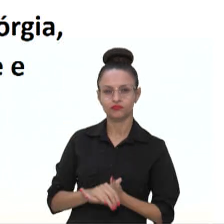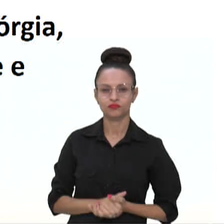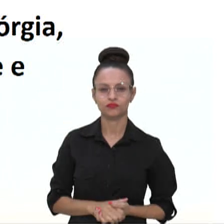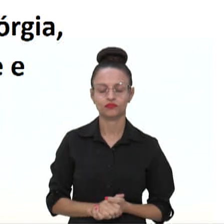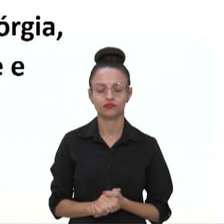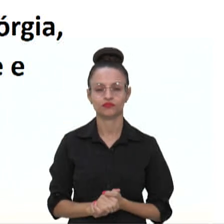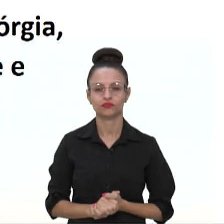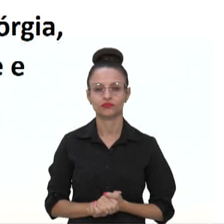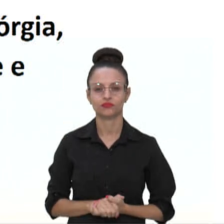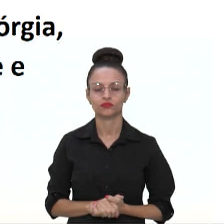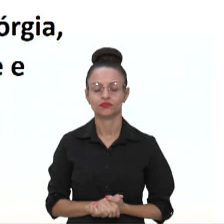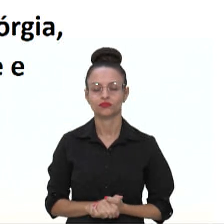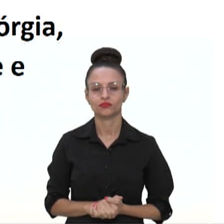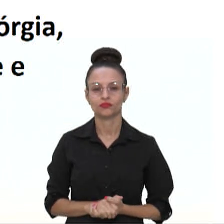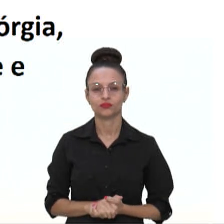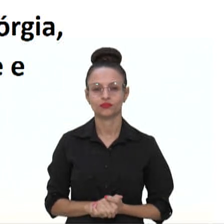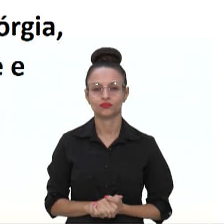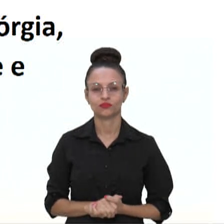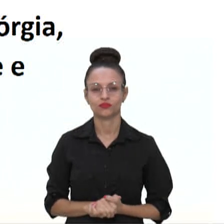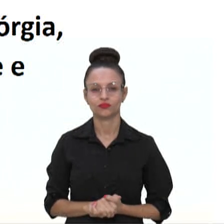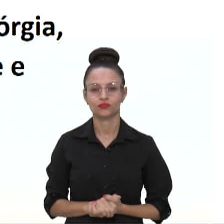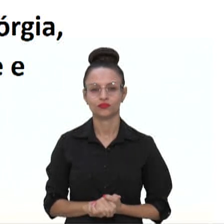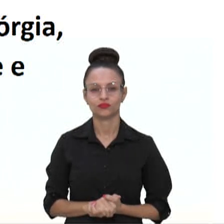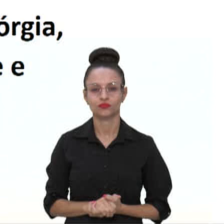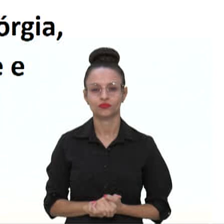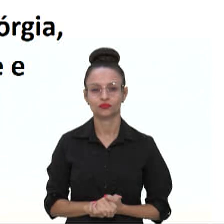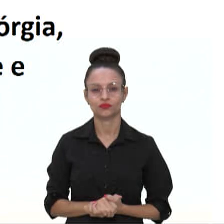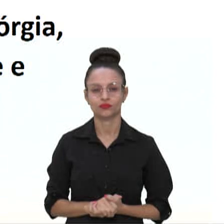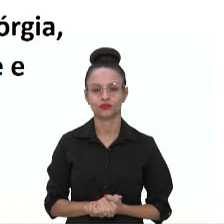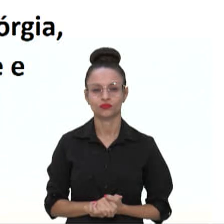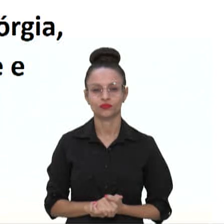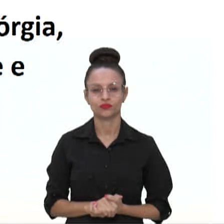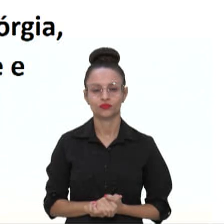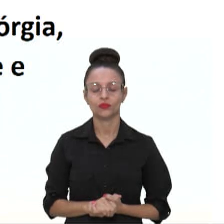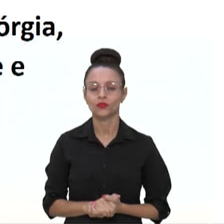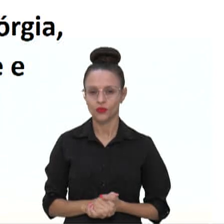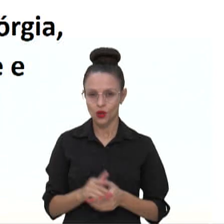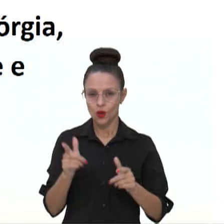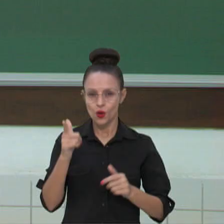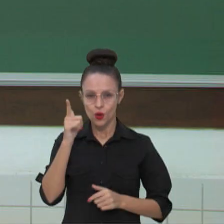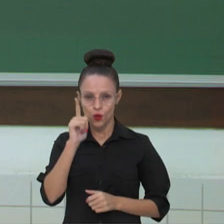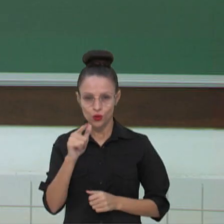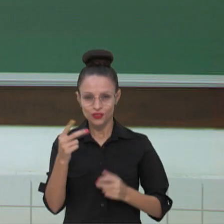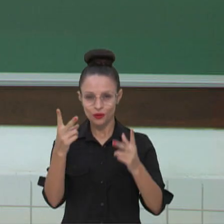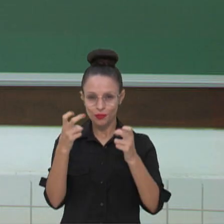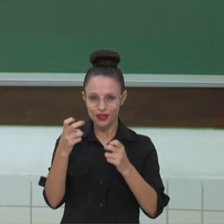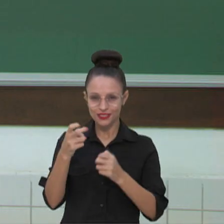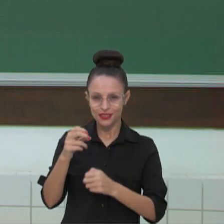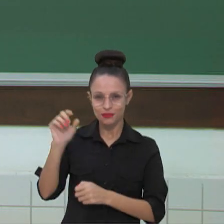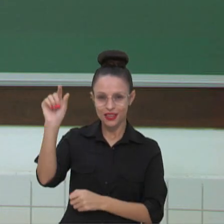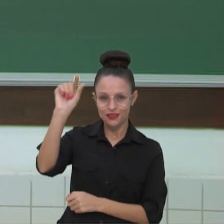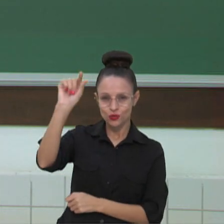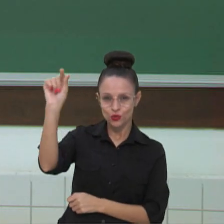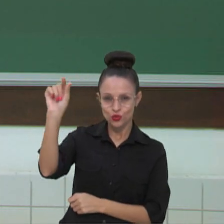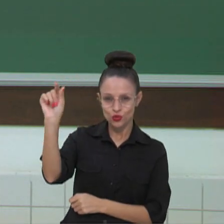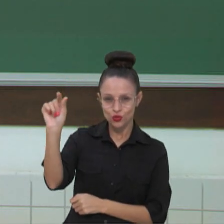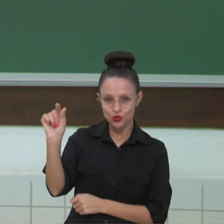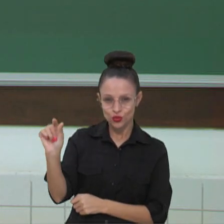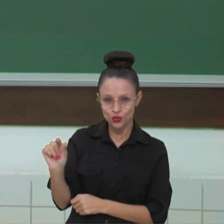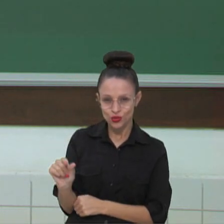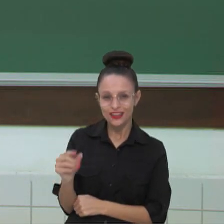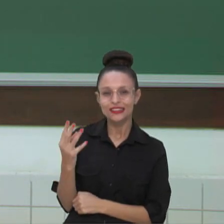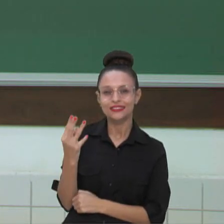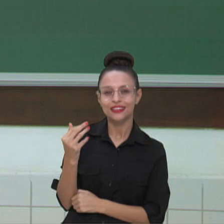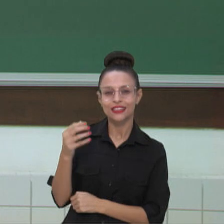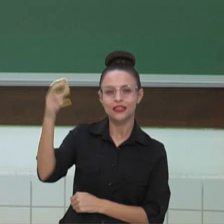Maryland, Carolina do Norte e Carolina do Sul. Conseguiu ver as 13 colônias aí no teu mapa?